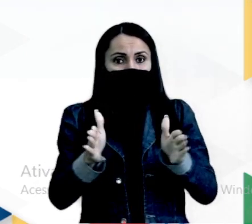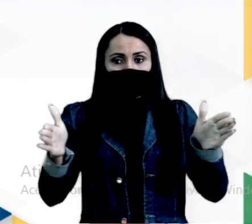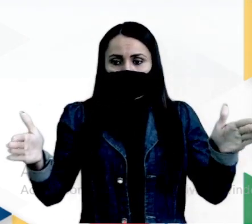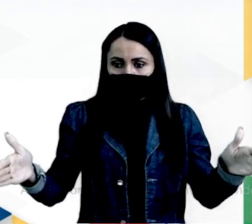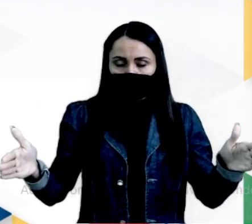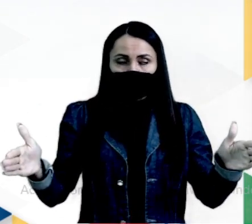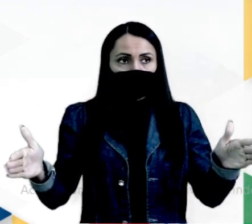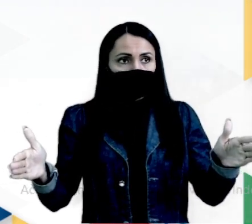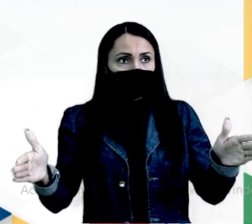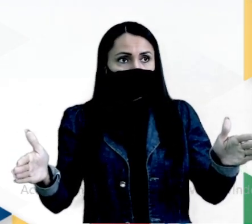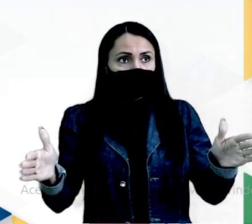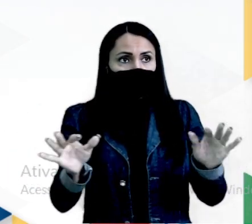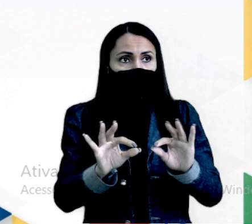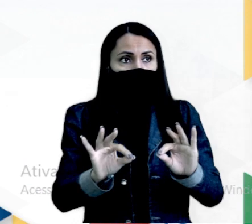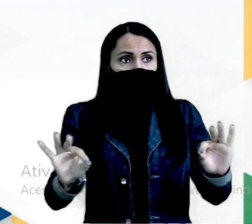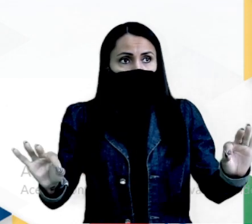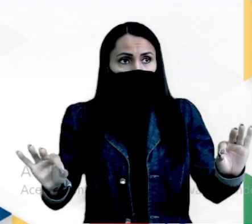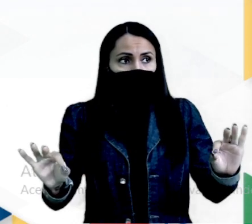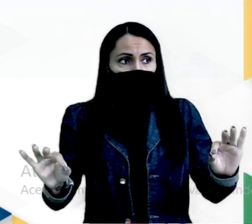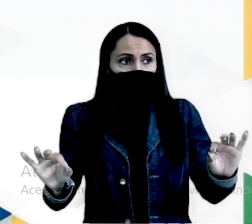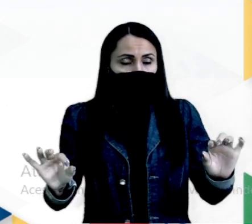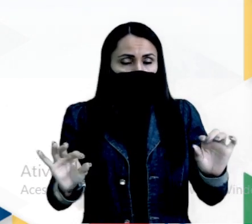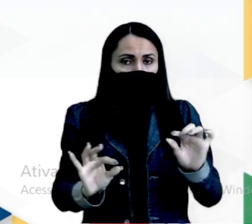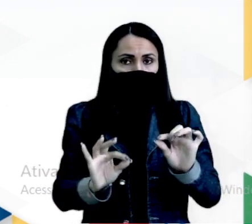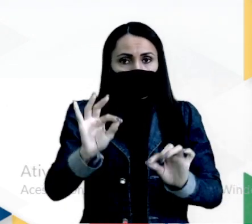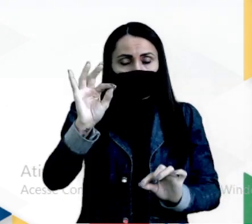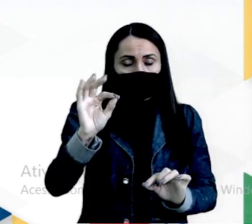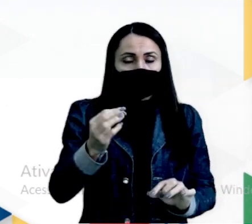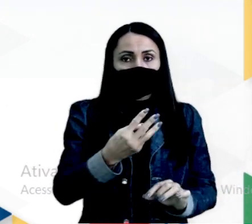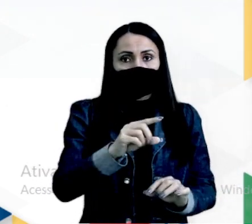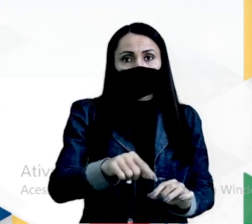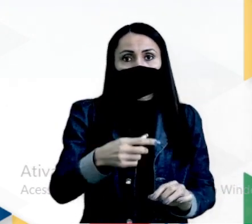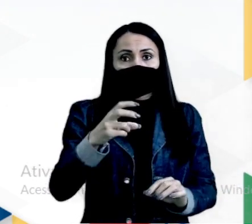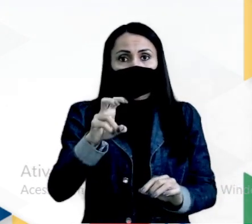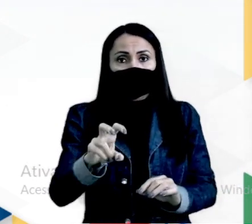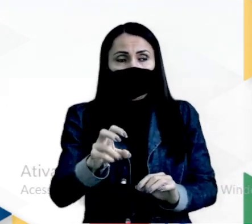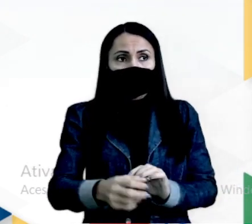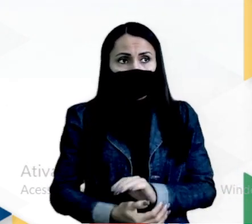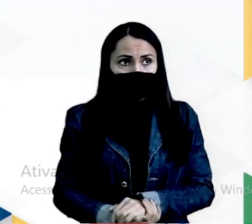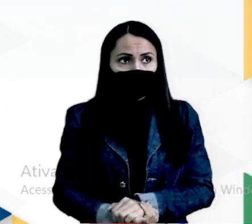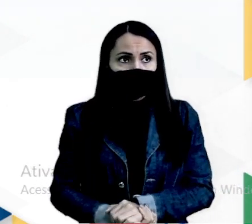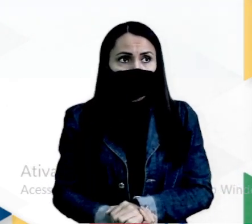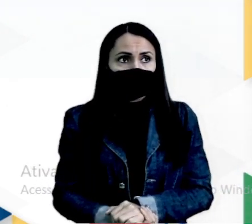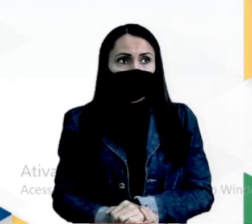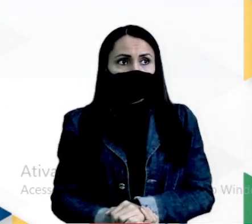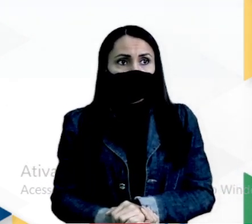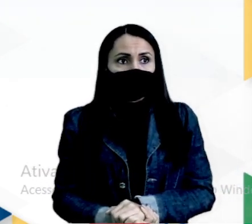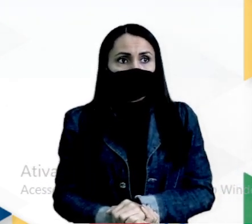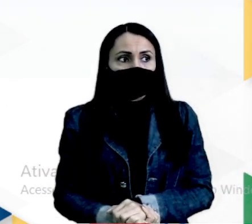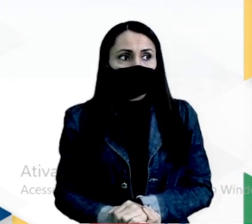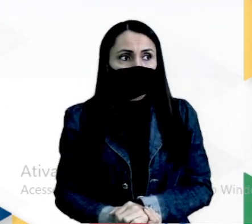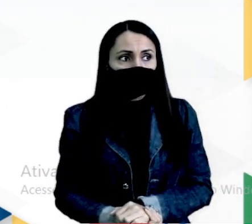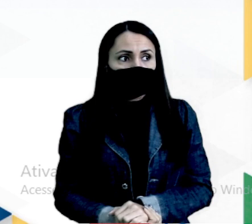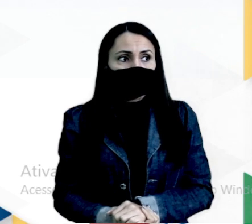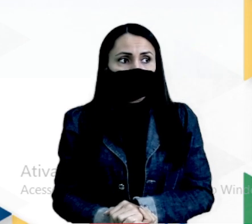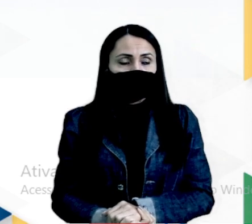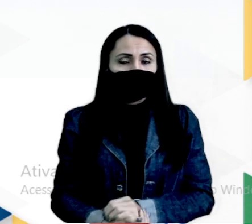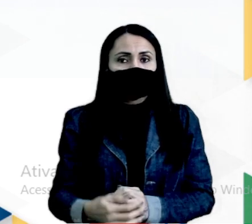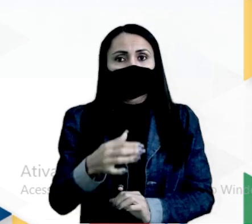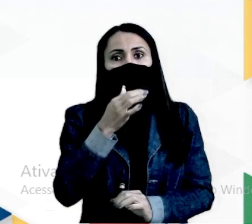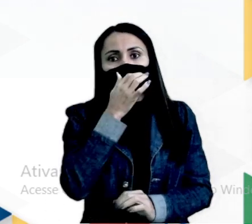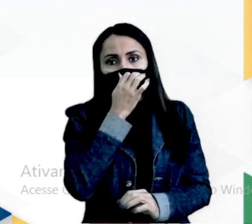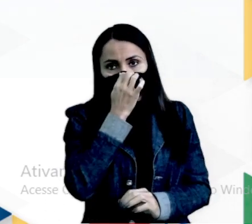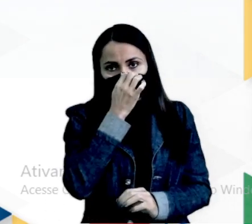retângulo tem medida de comprimento 3,5. A largura, tá? Isso quer dizer que provavelmente,